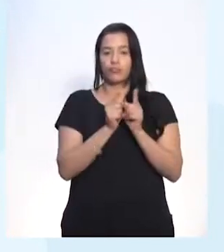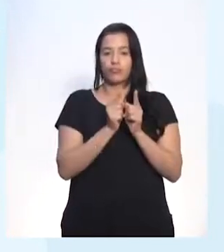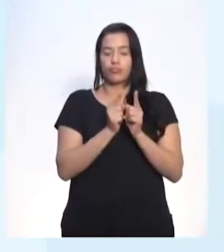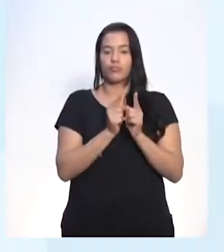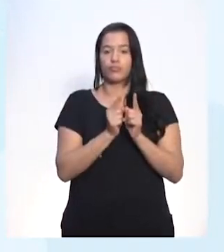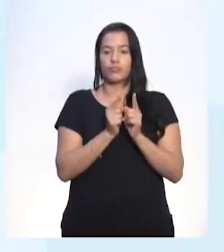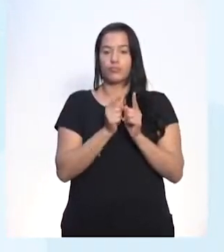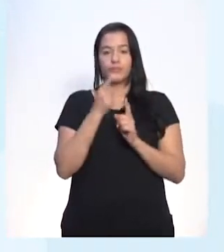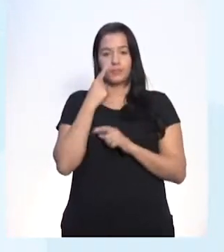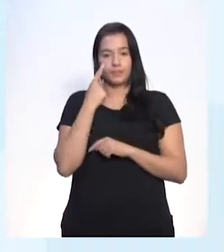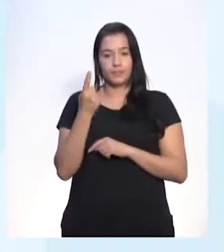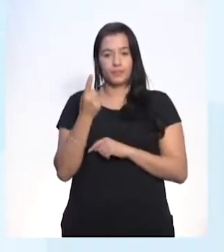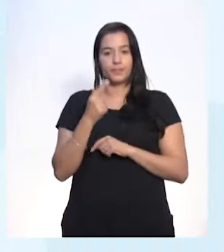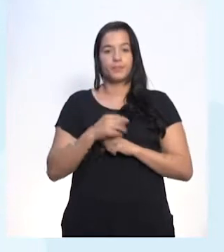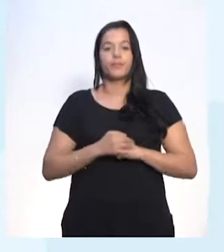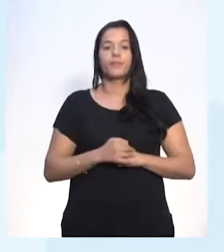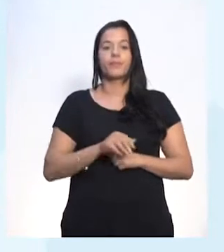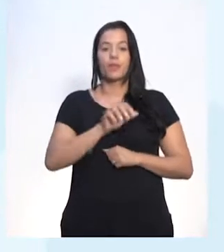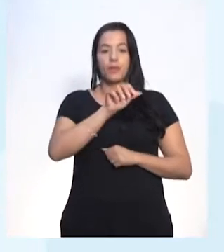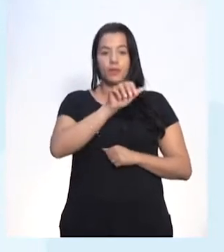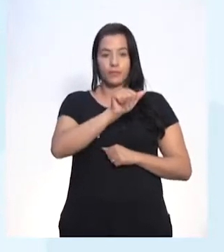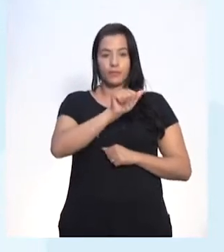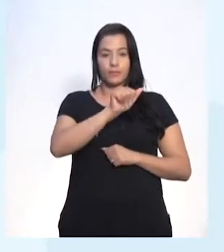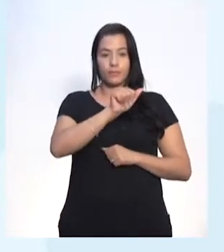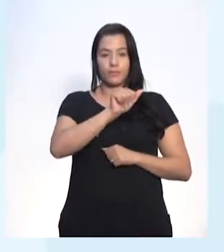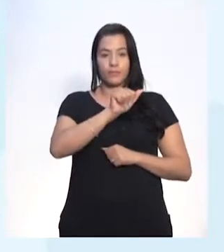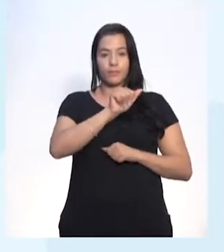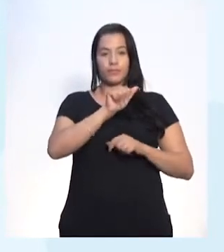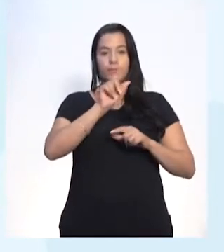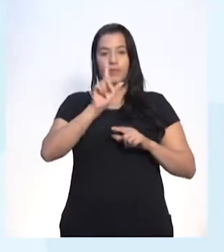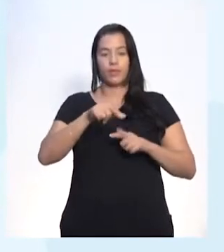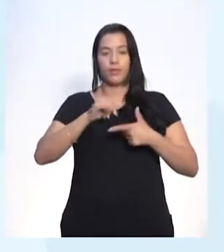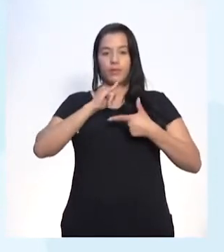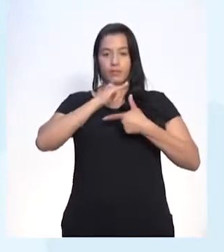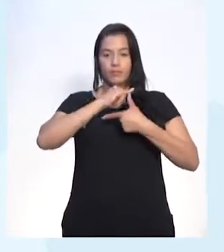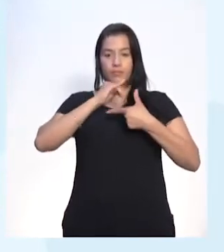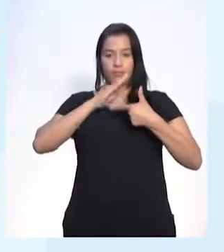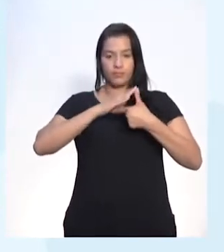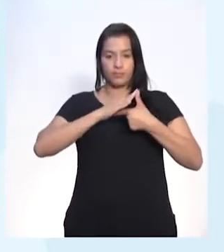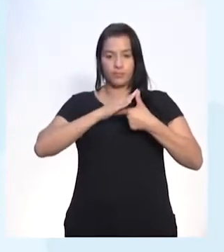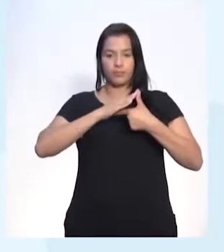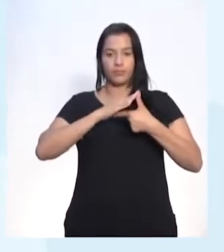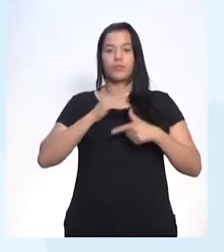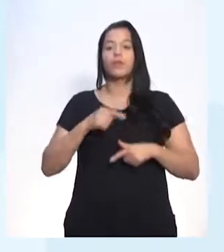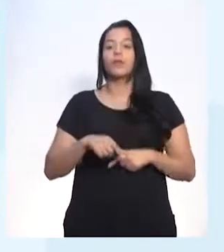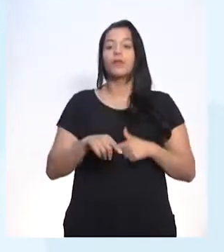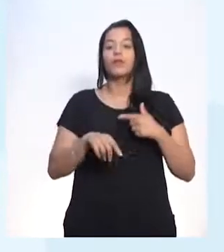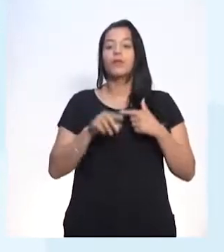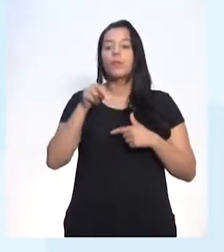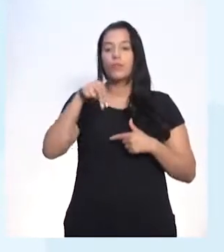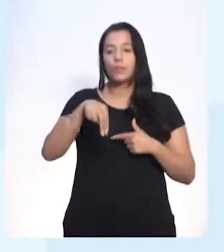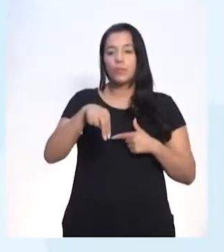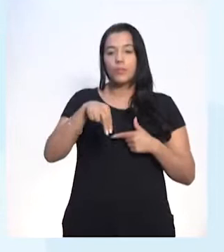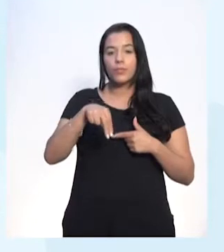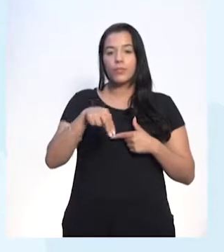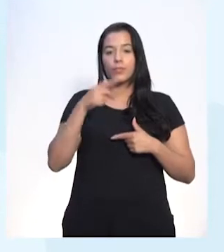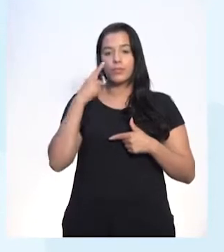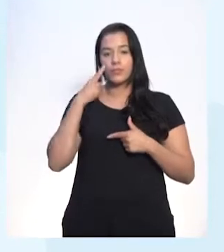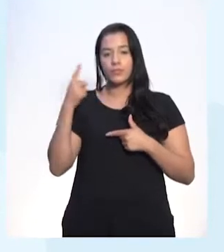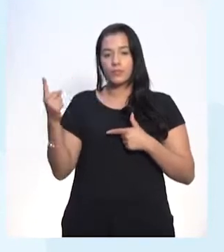correto? Muito bem. O A é a hipotenusa e o N é